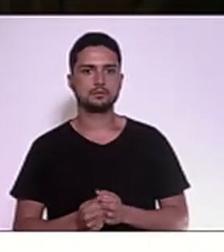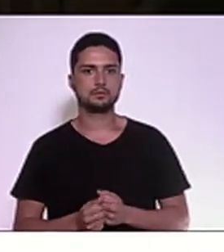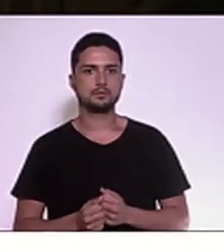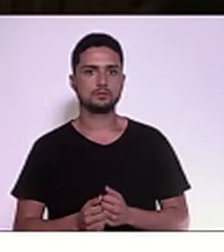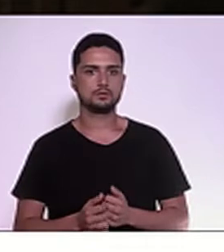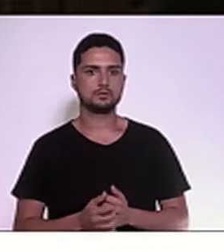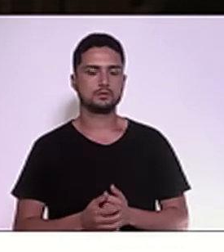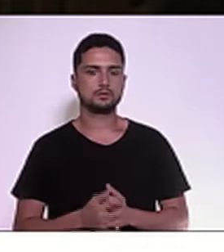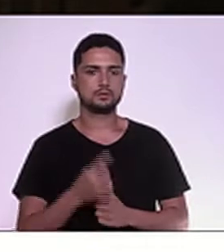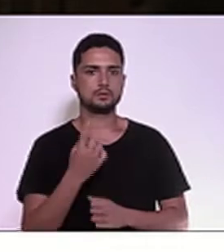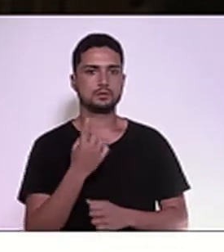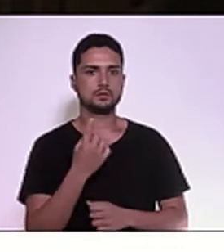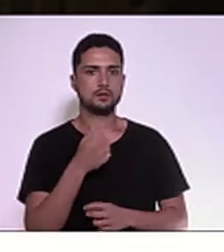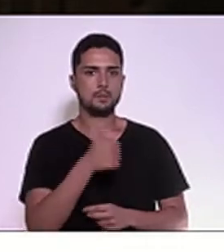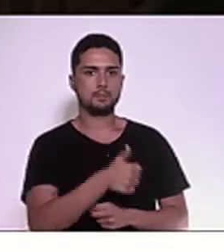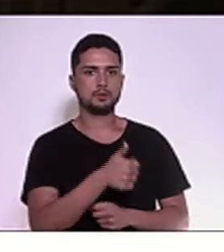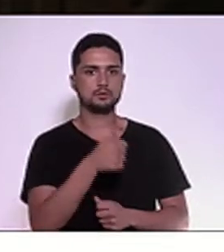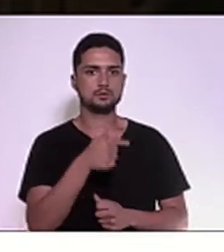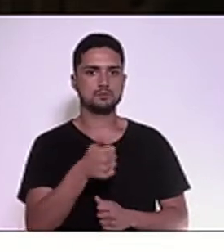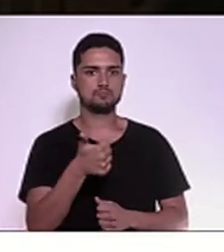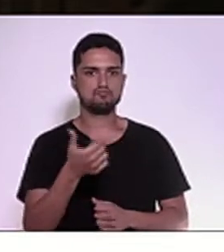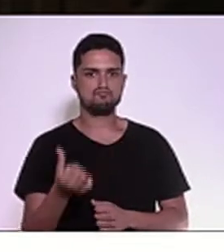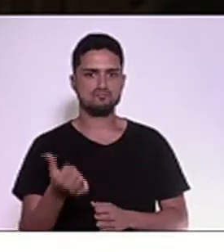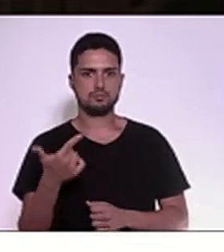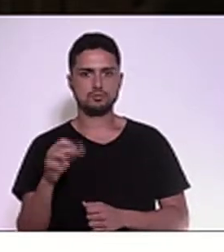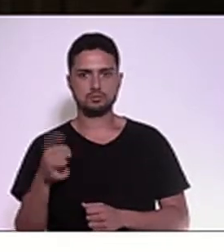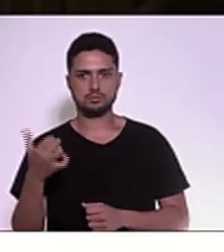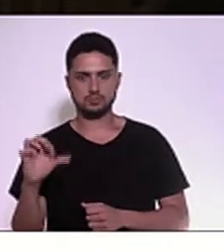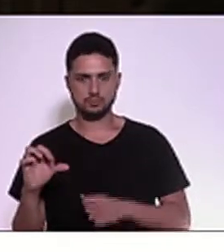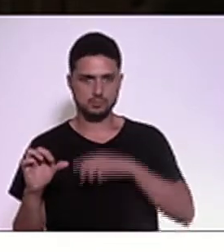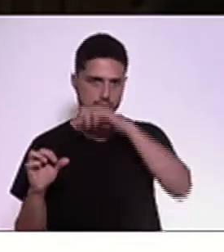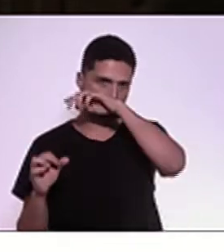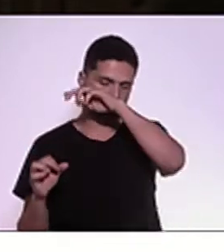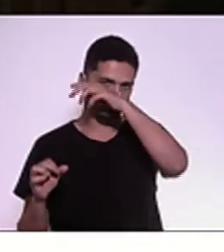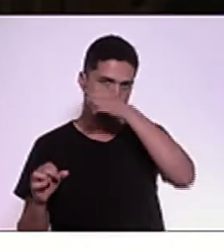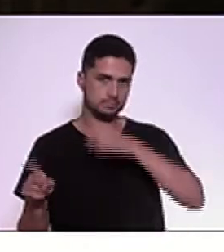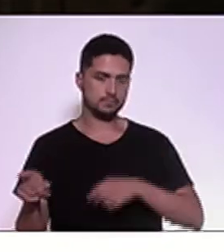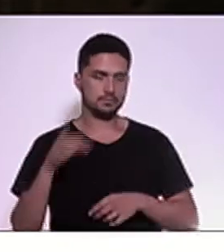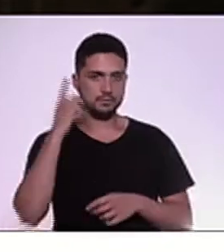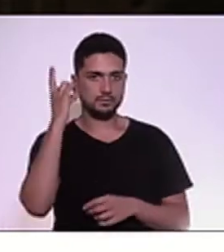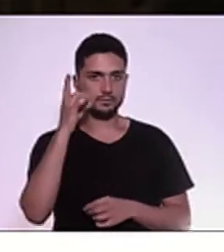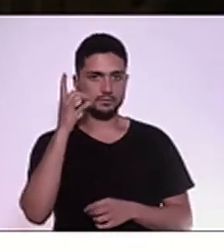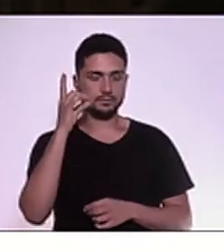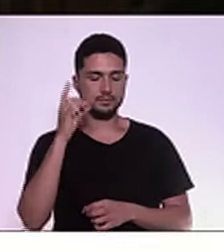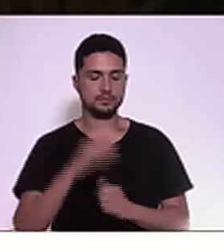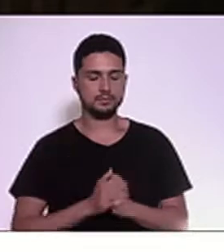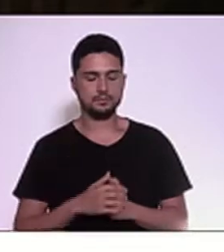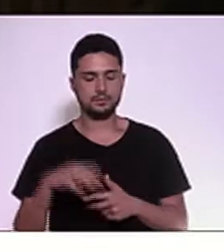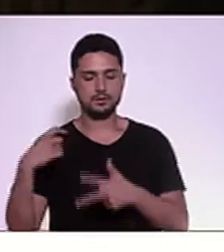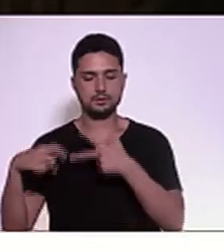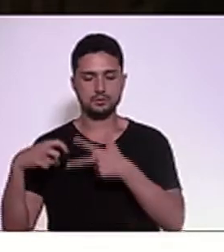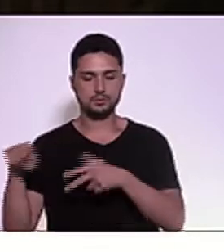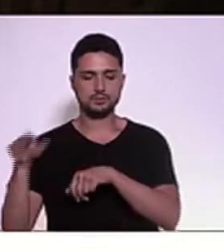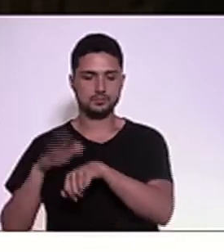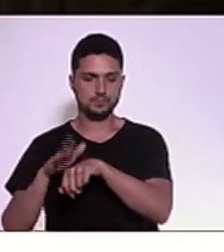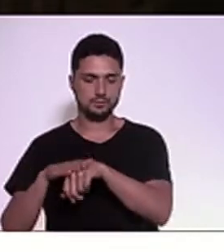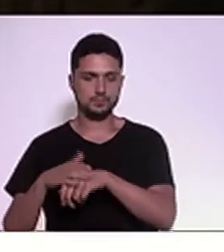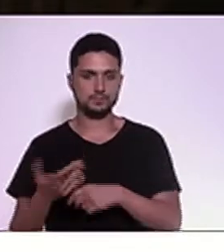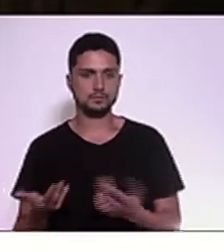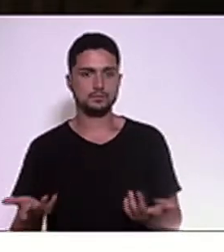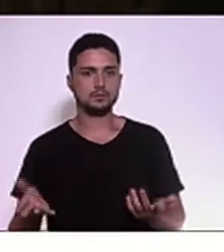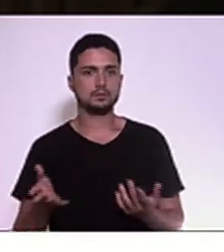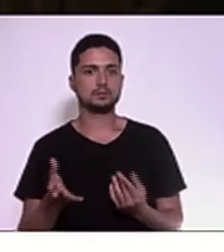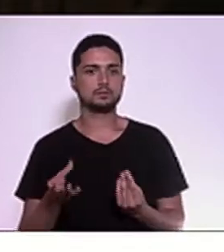2582. 1716 de 2019, de autoria do Poder Executivo, que